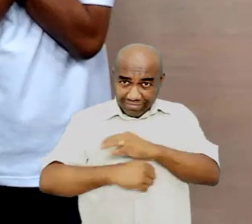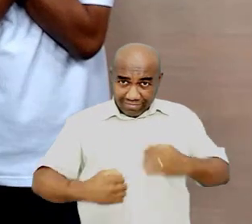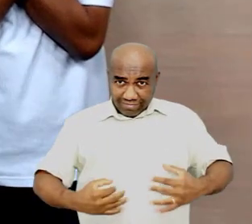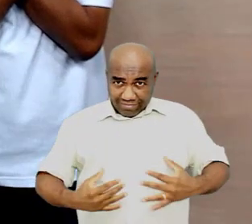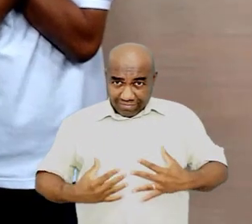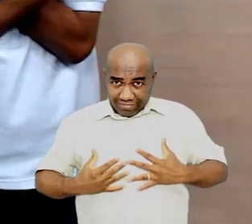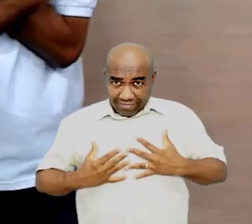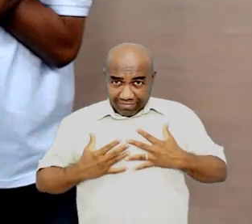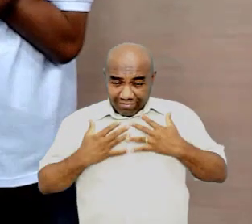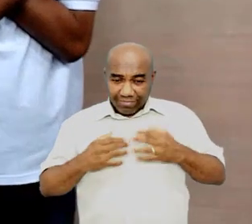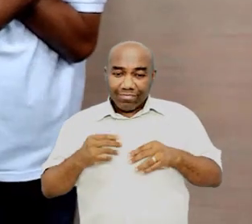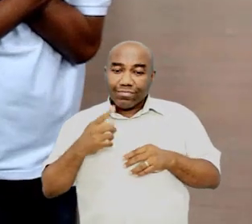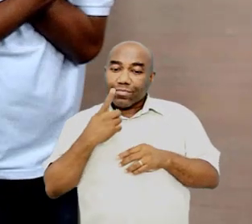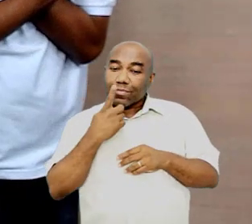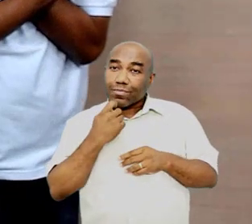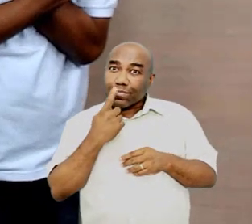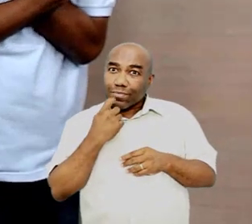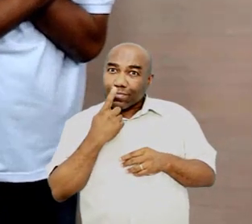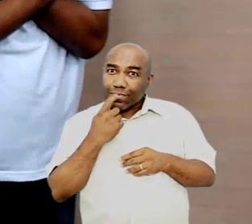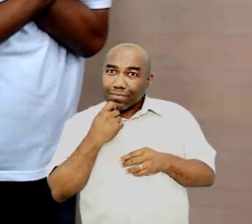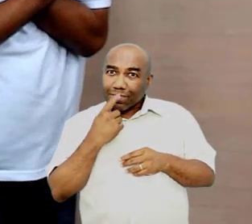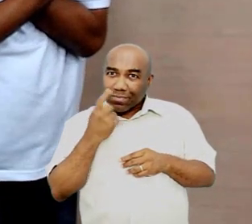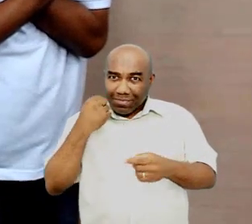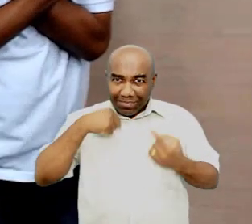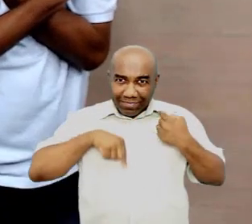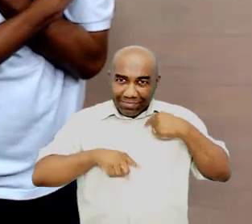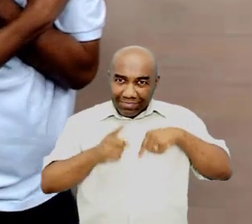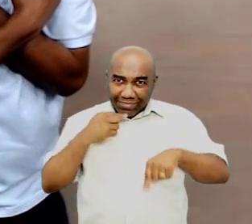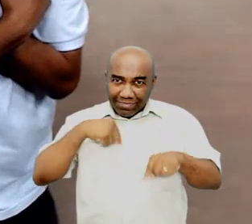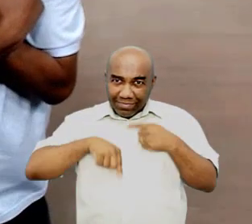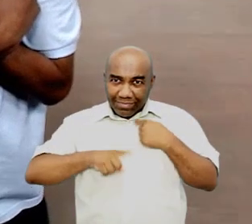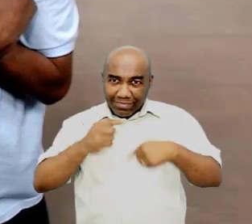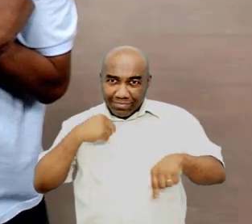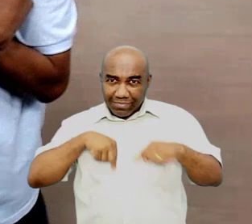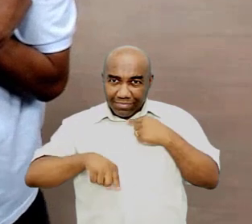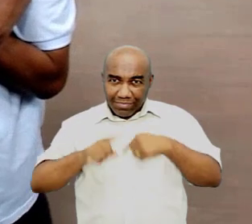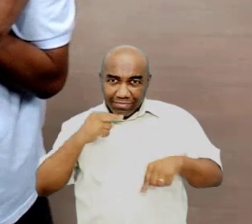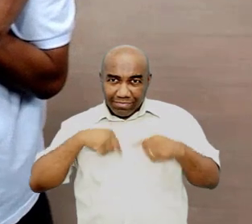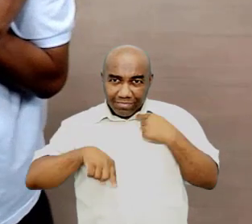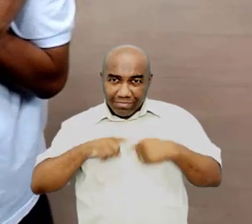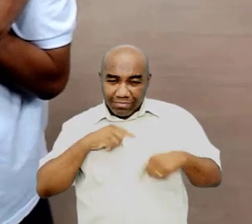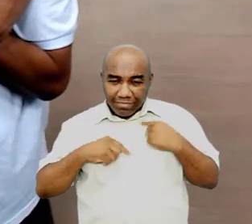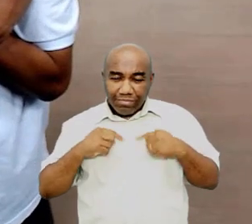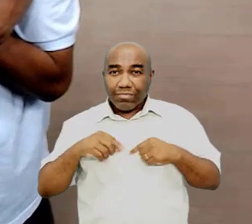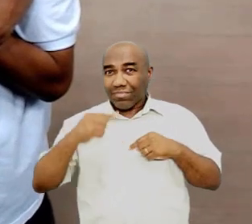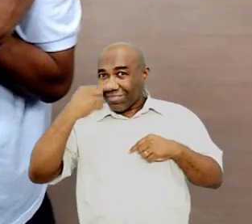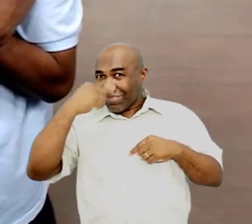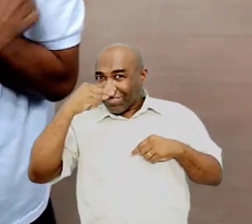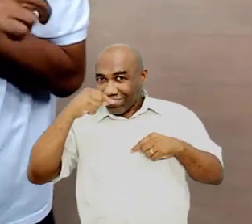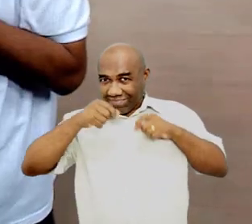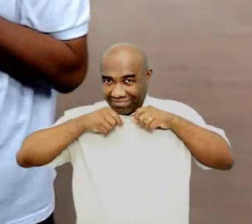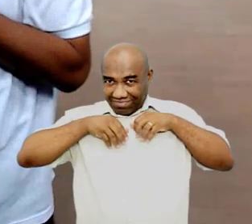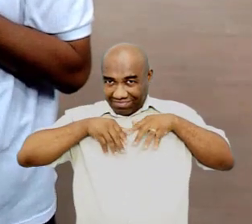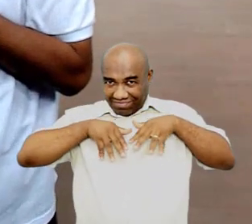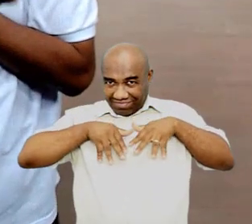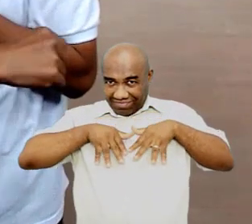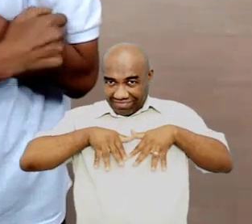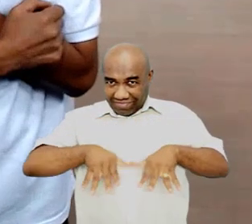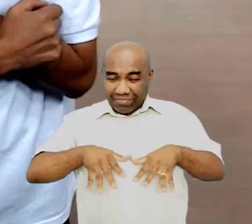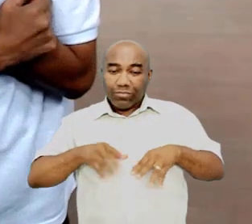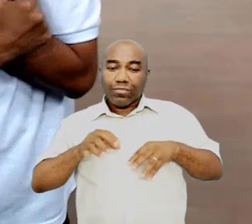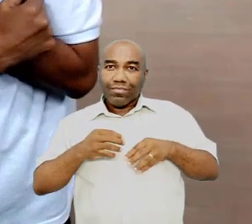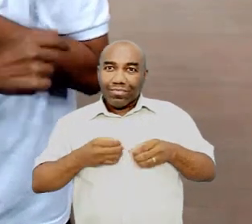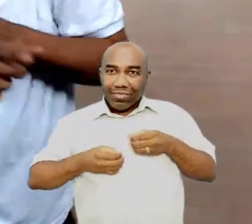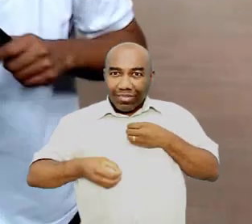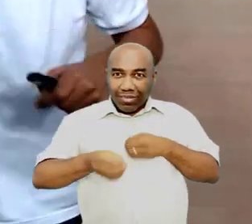ela aglutina, ela segura. Quando ela segura, quem que vai transportar o oxigênio dentro de você?